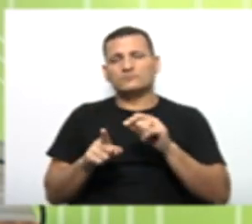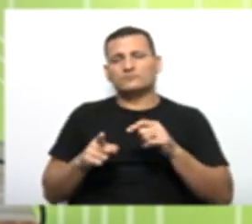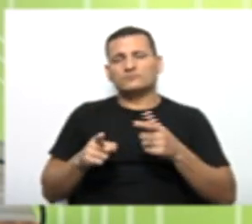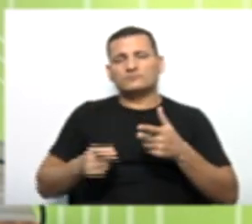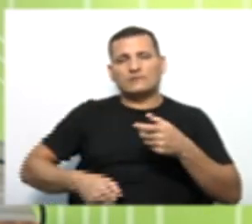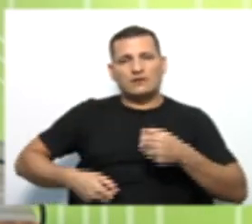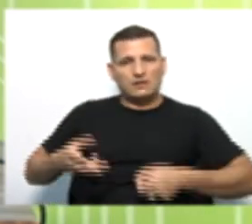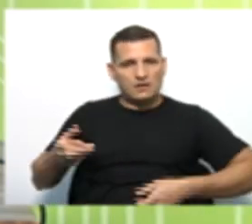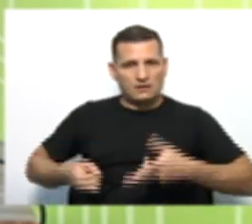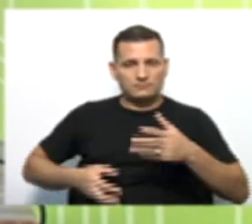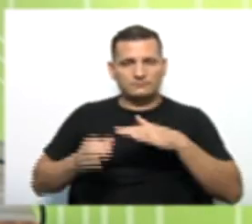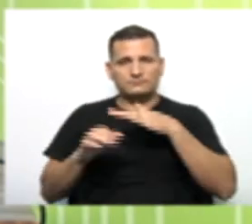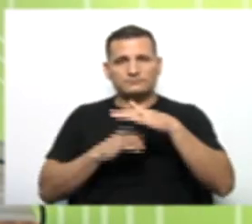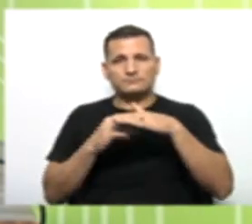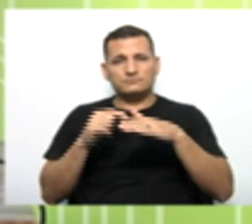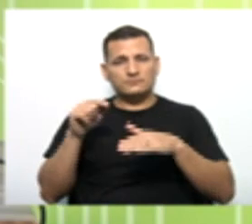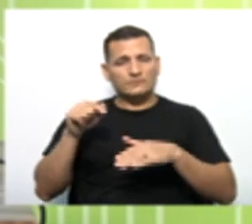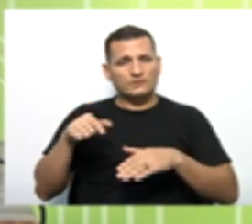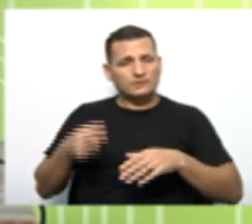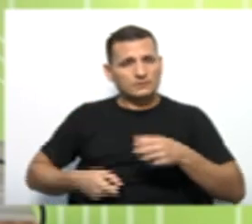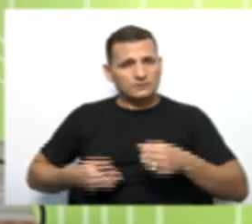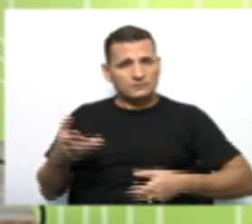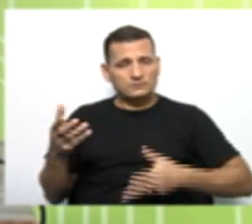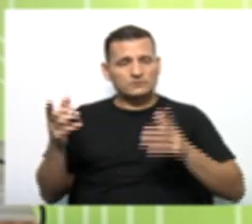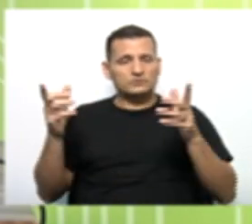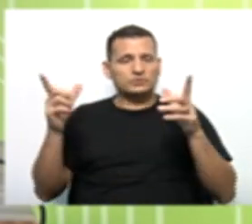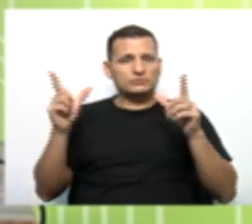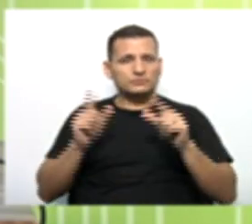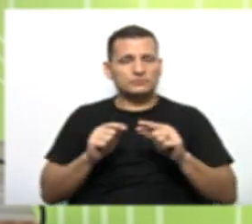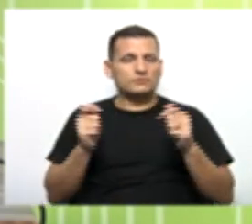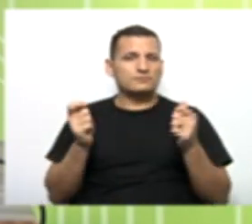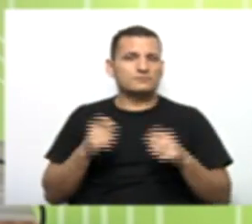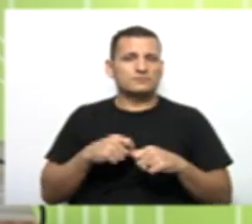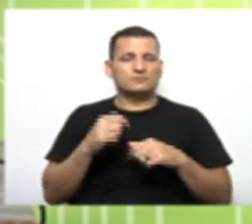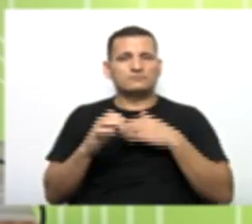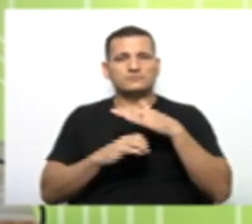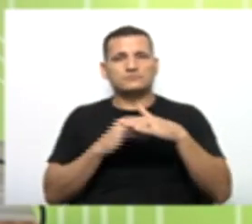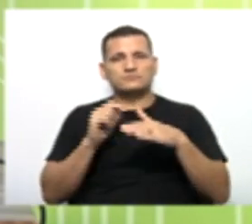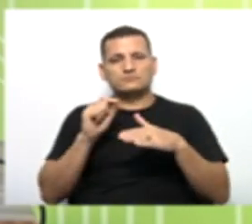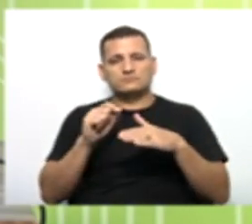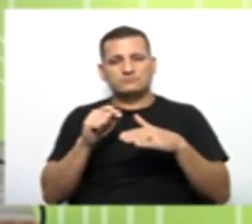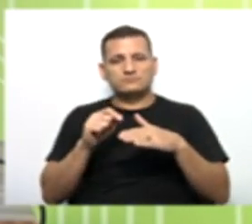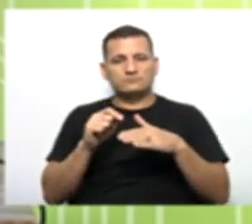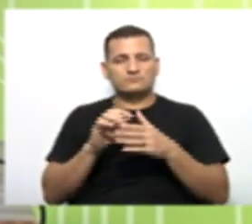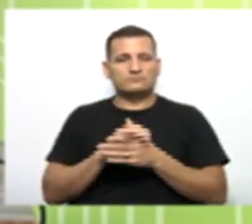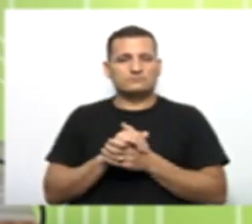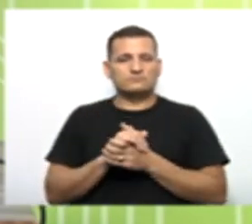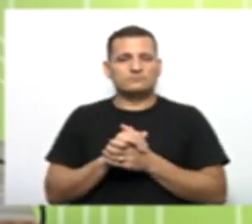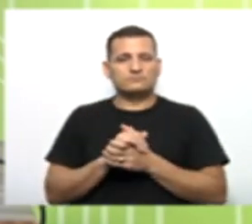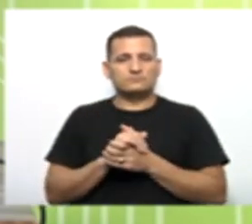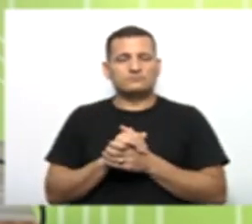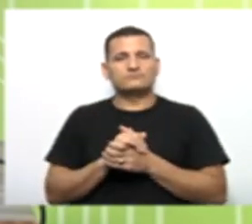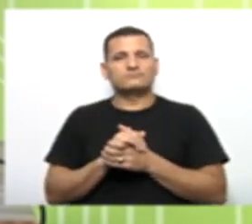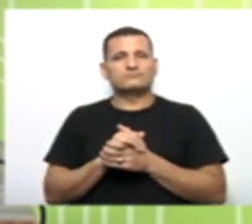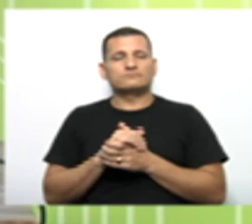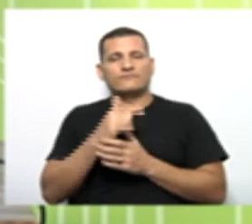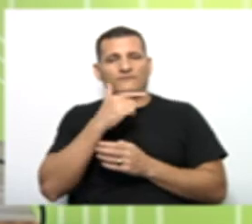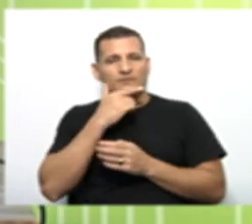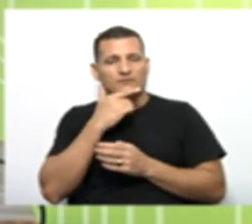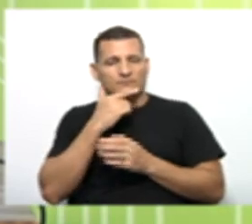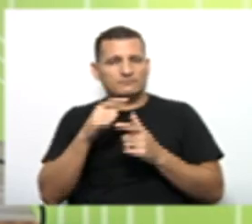empresa. E esses custos diminuem a capacidade da empresa também de fornecer as externalidades